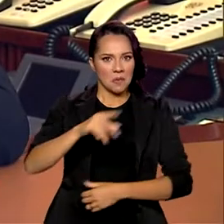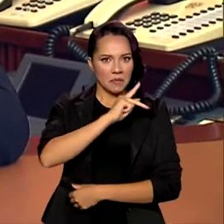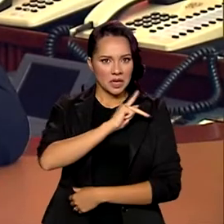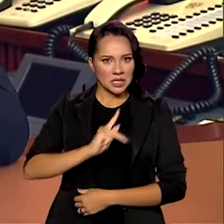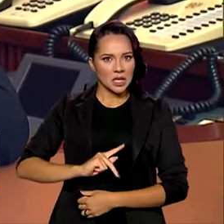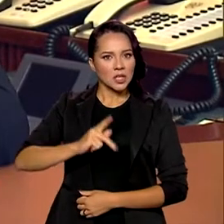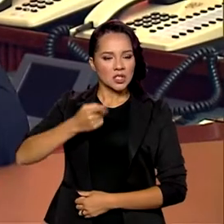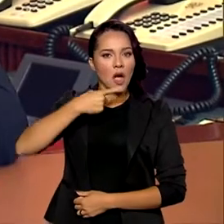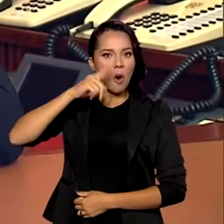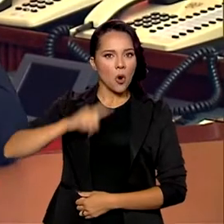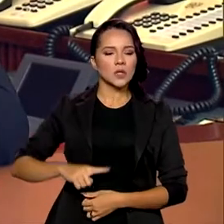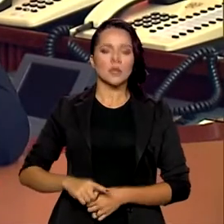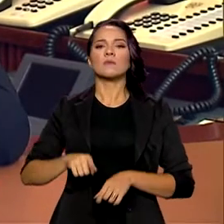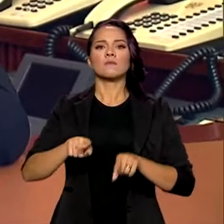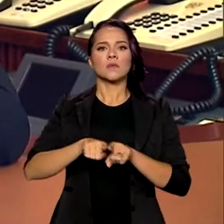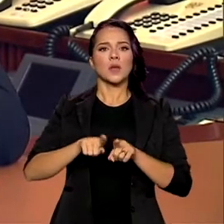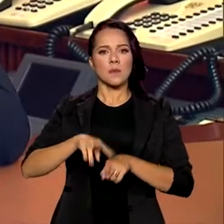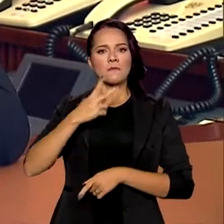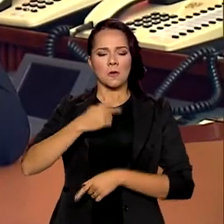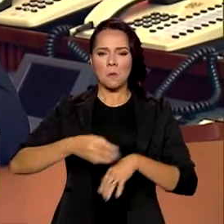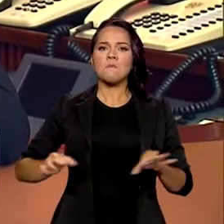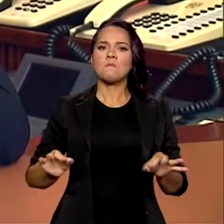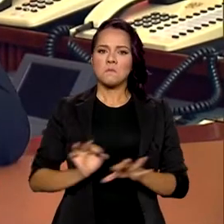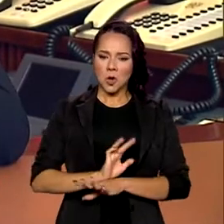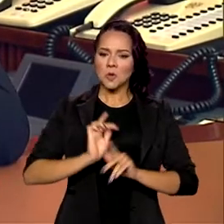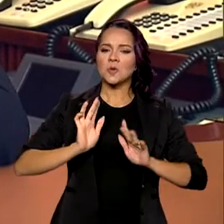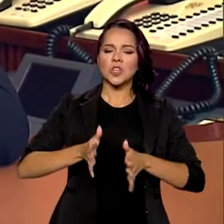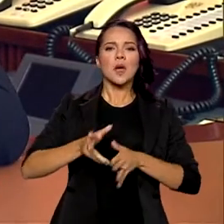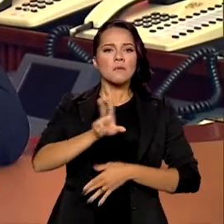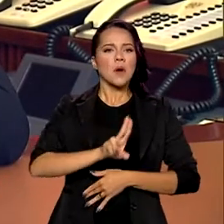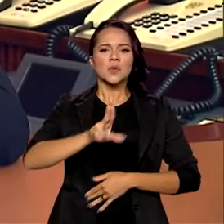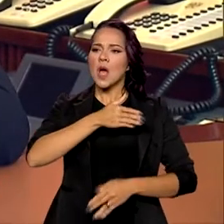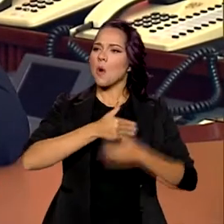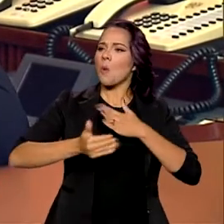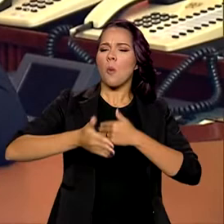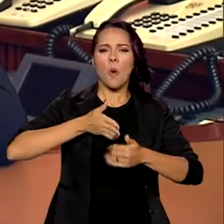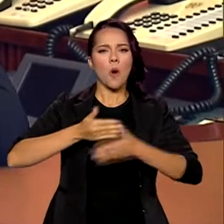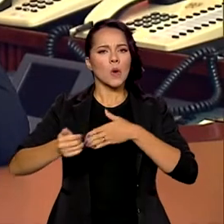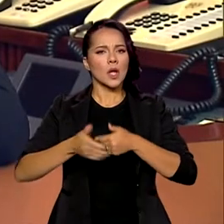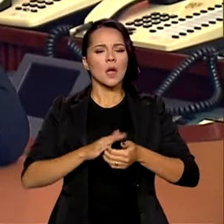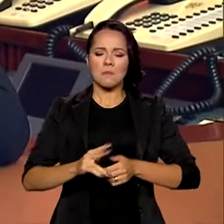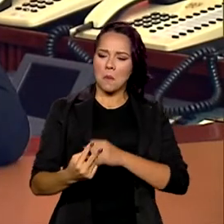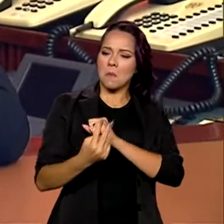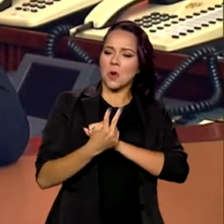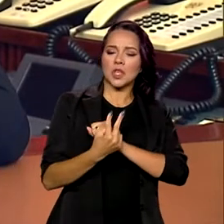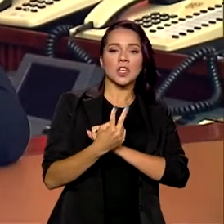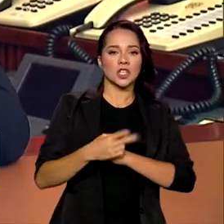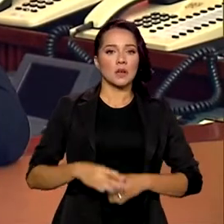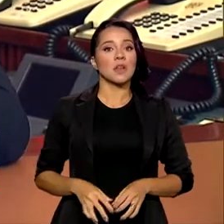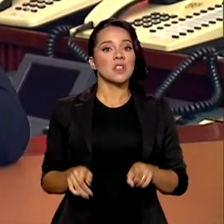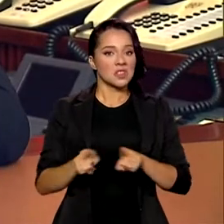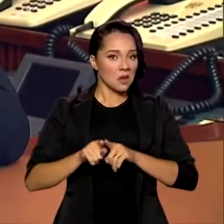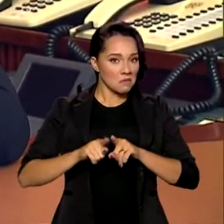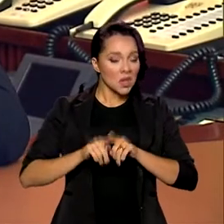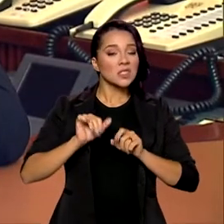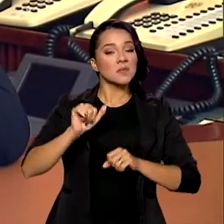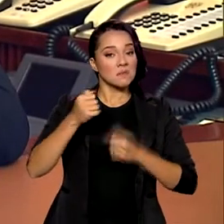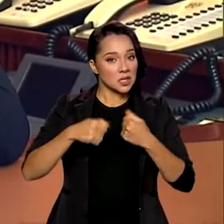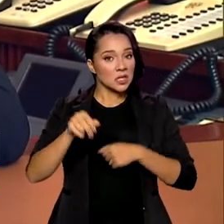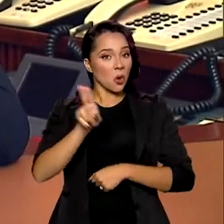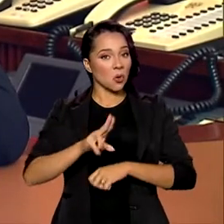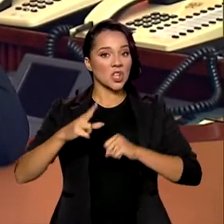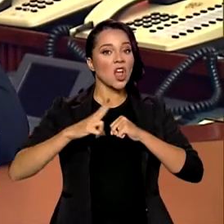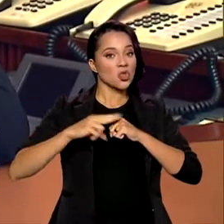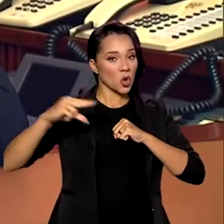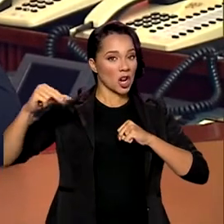presidente russo também disse estar pronto para utilizar todos os recursos para se proteger, inclusive nucleares, e disse